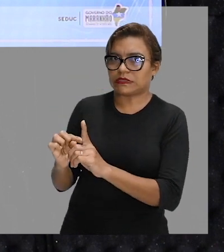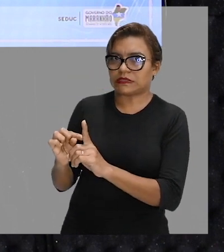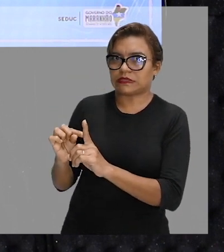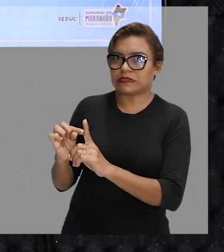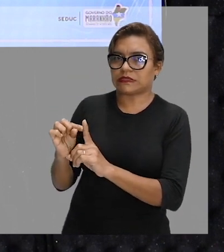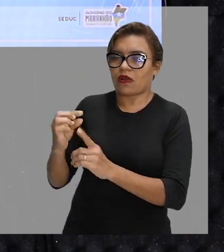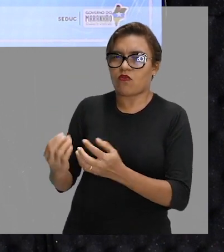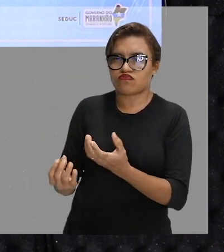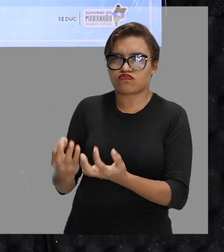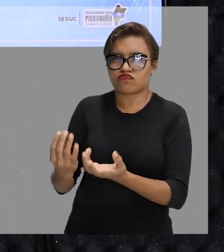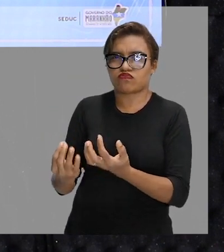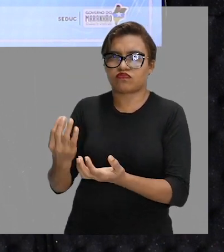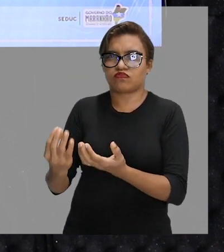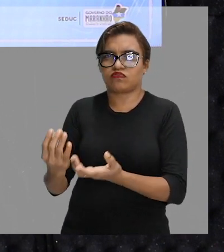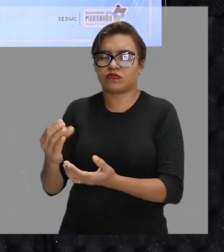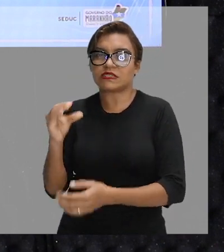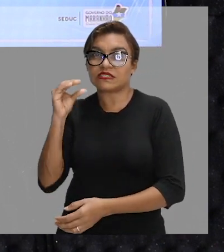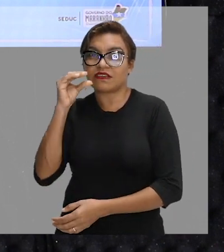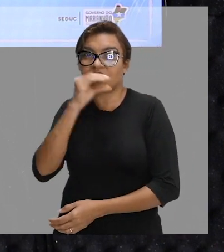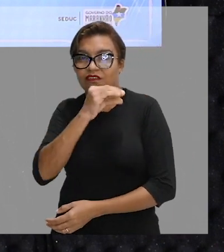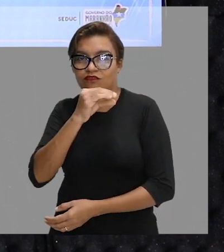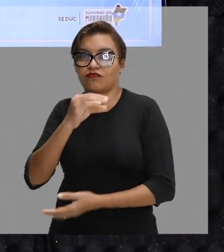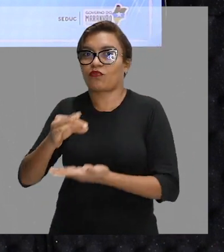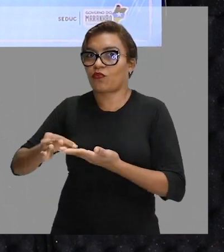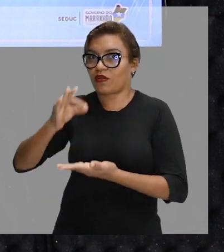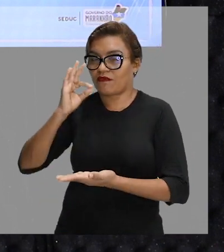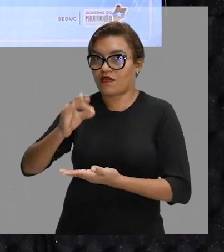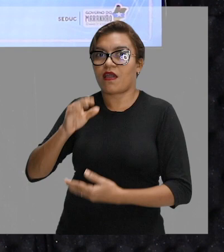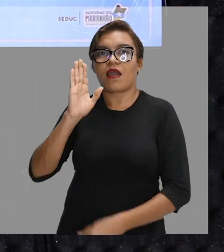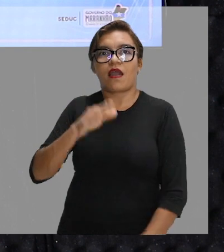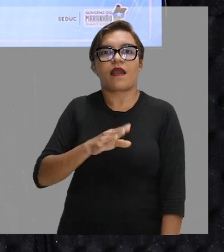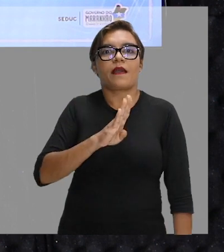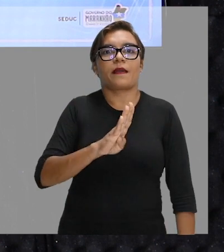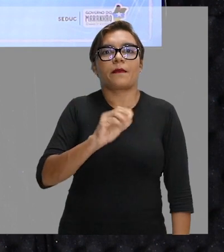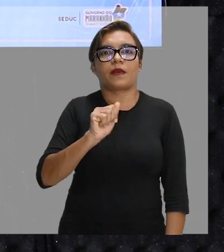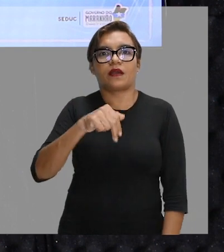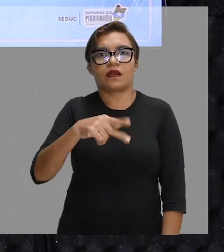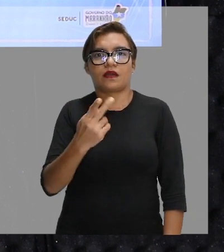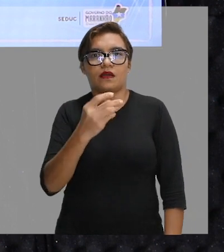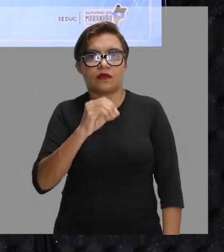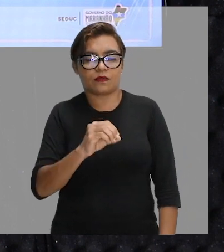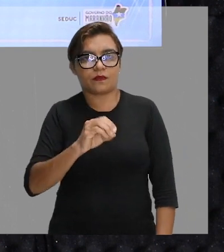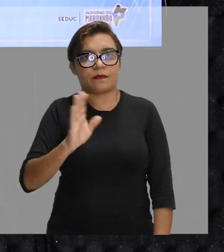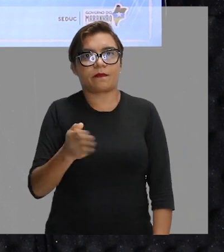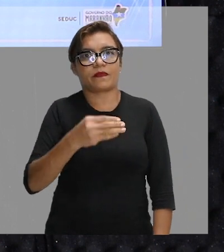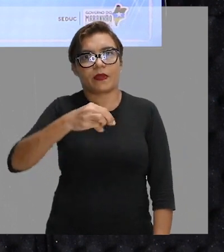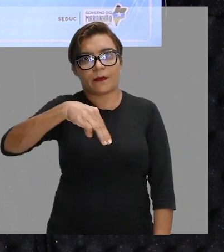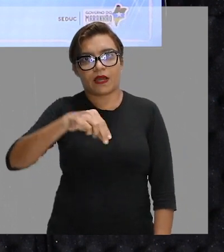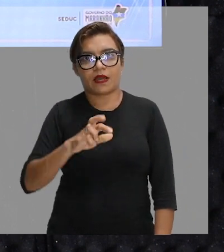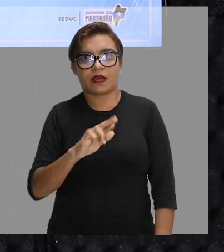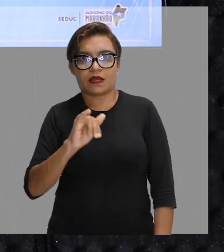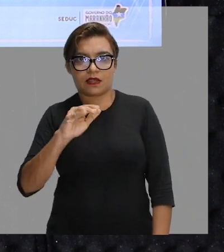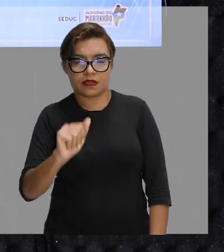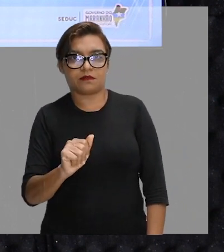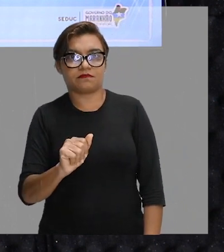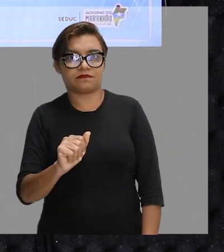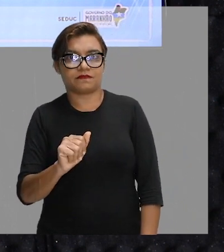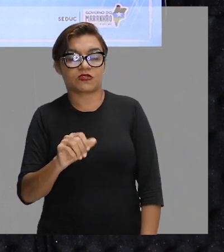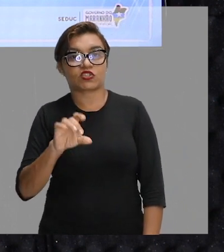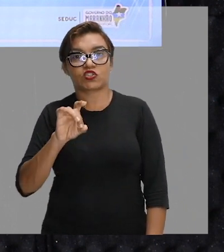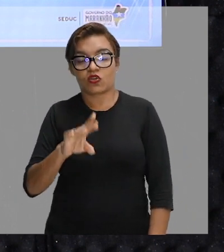que vai esquentar o café. Esse é o banho-maria. A água entra em ebulição, mas o café